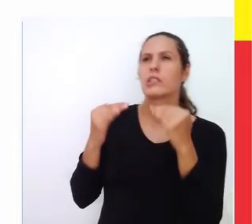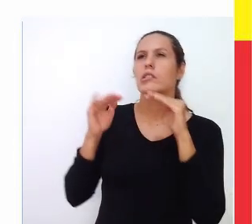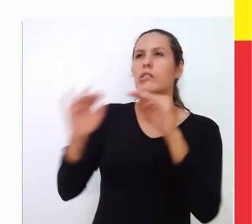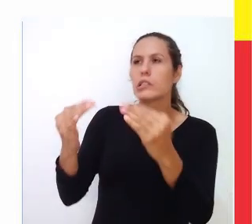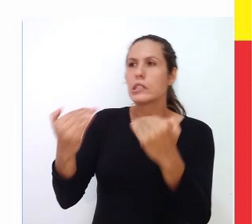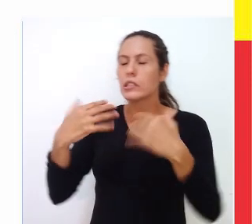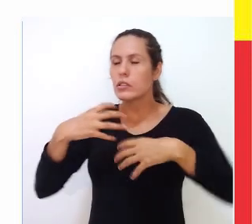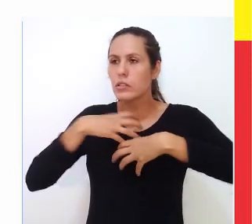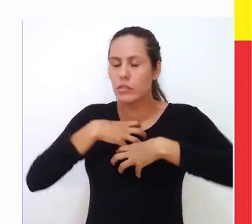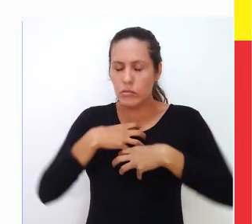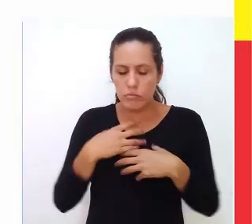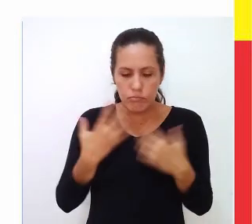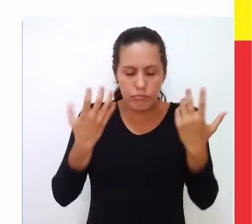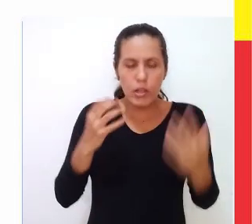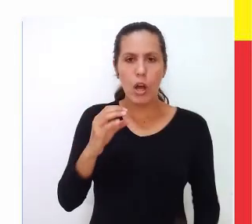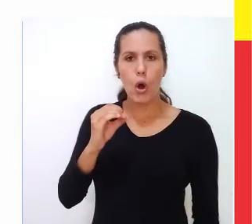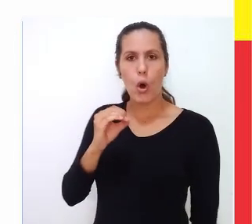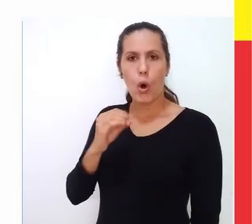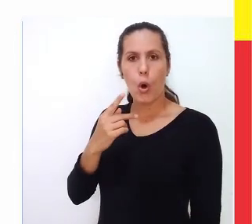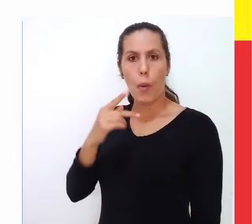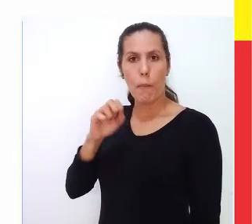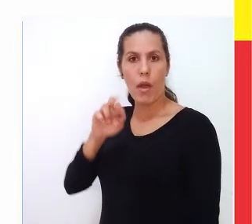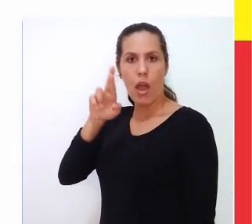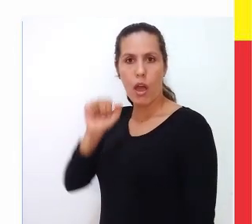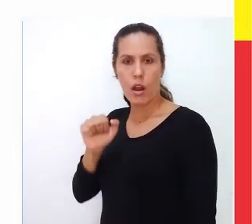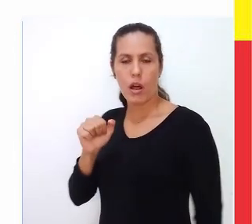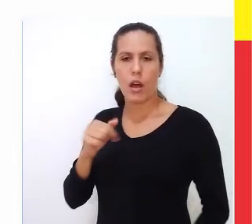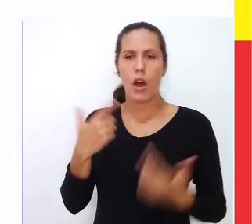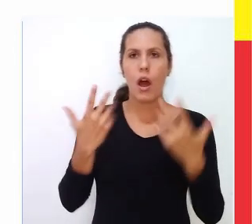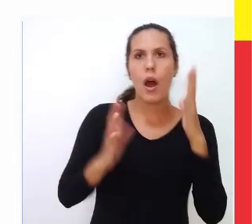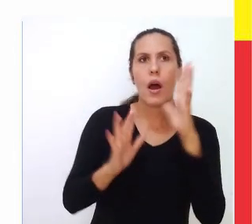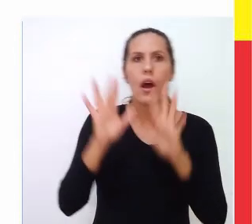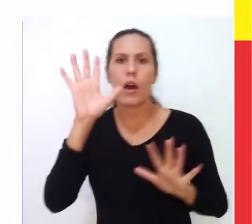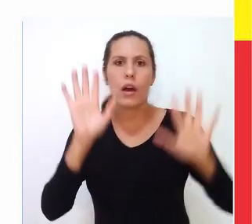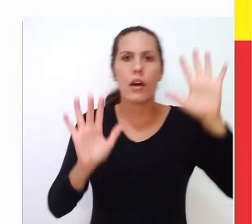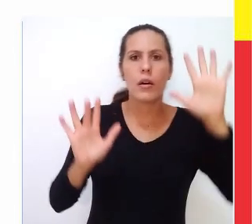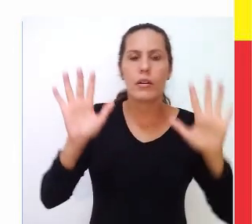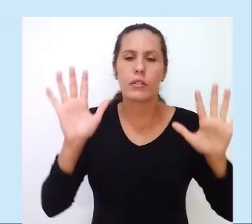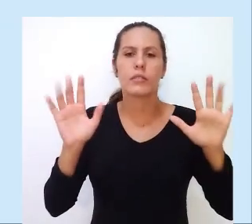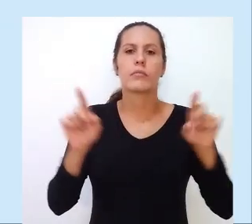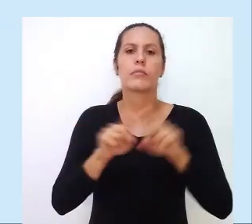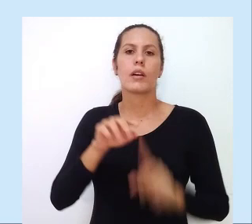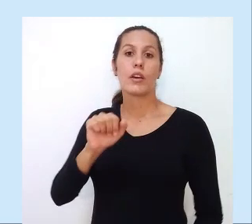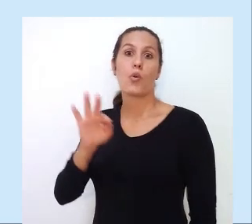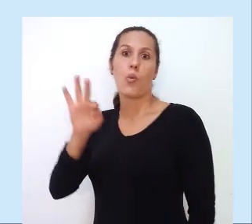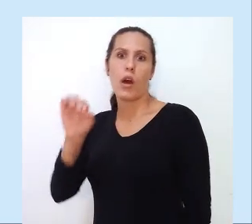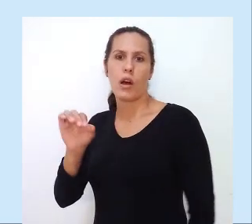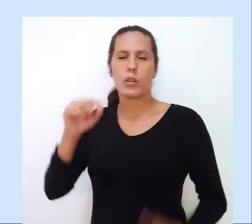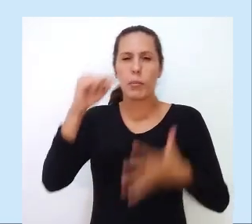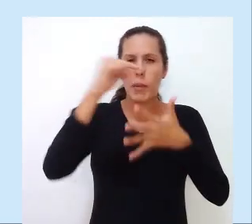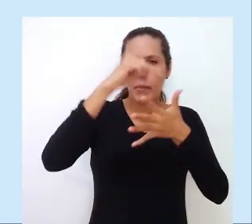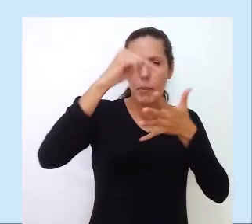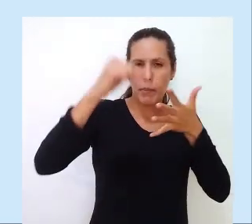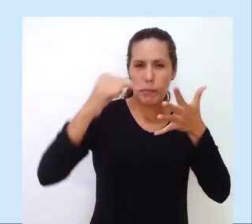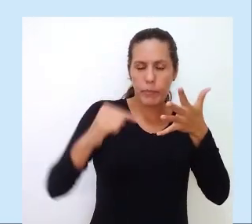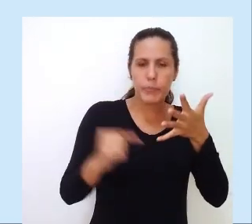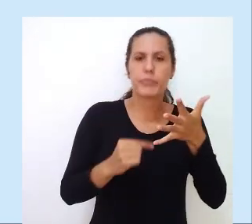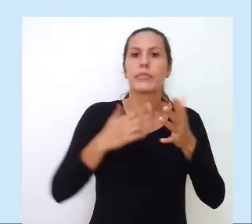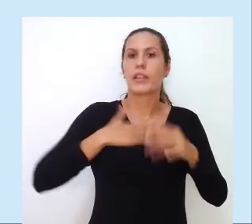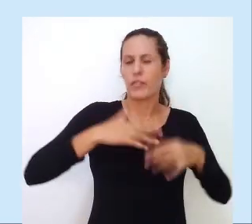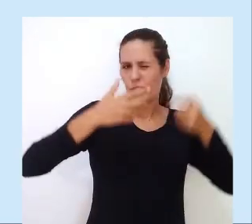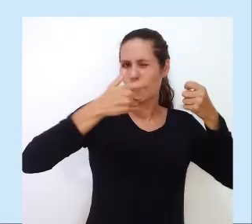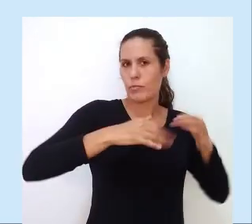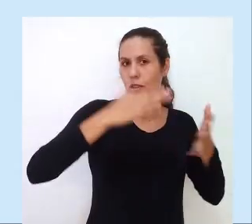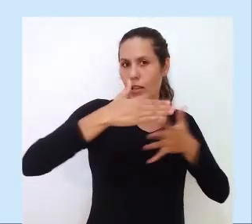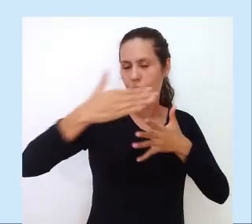o melodrama, a ópera, o musical, a mímica e o auto. Então, vamos falar um pouquinho deles, um a um,